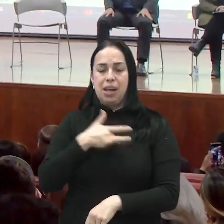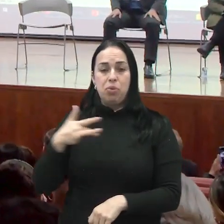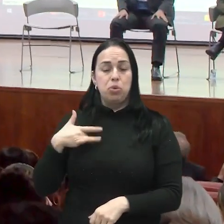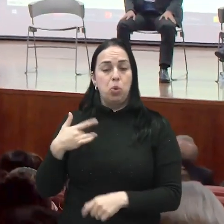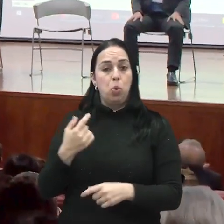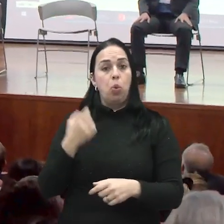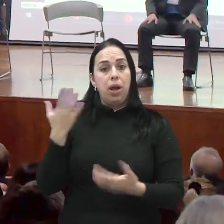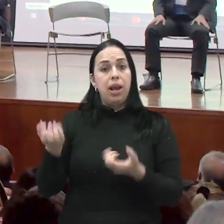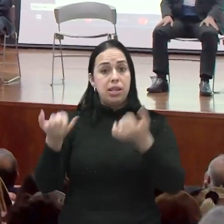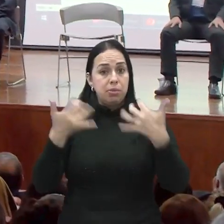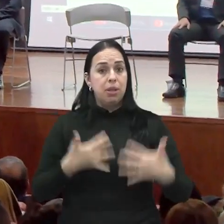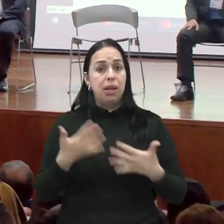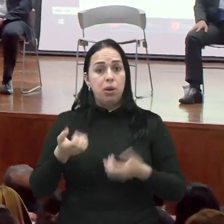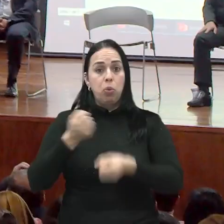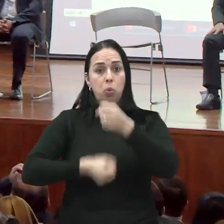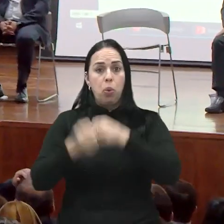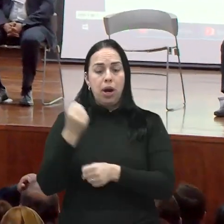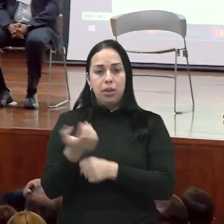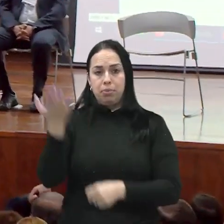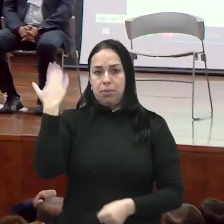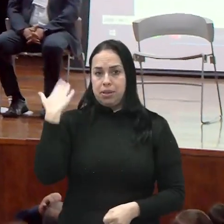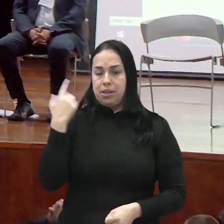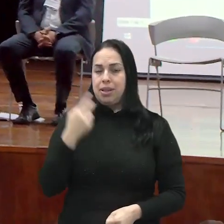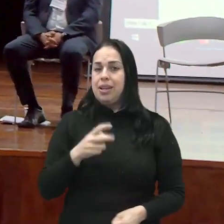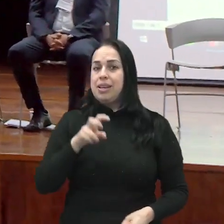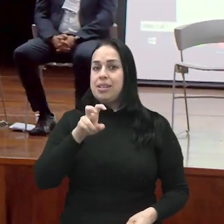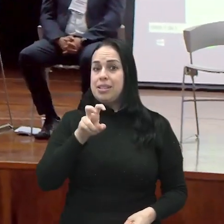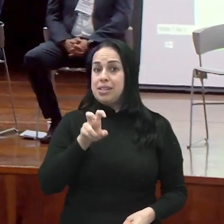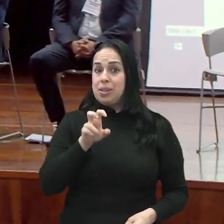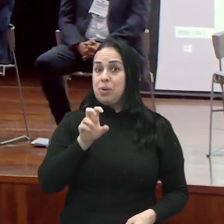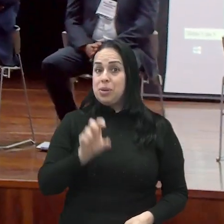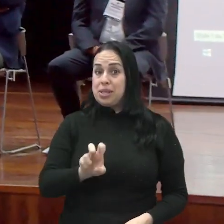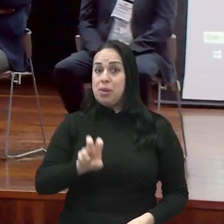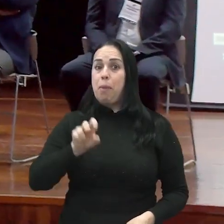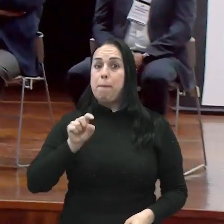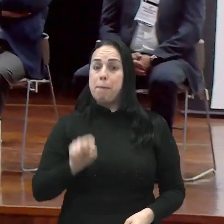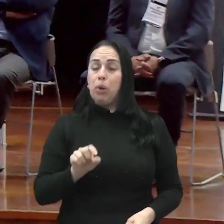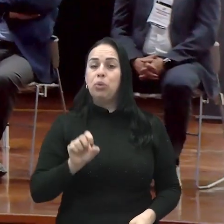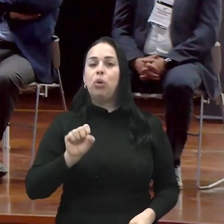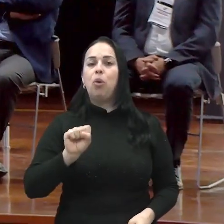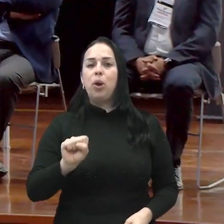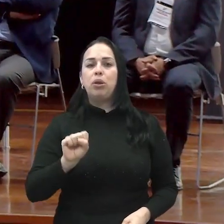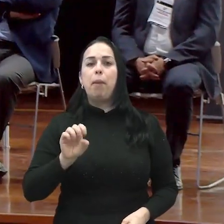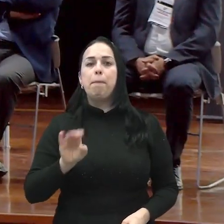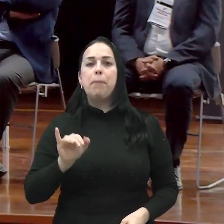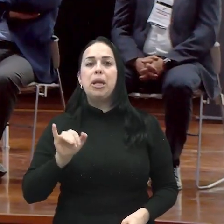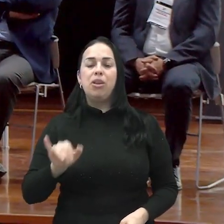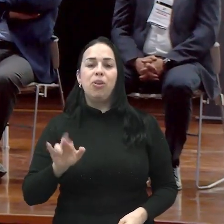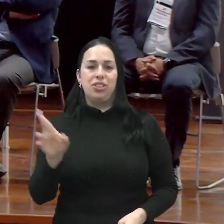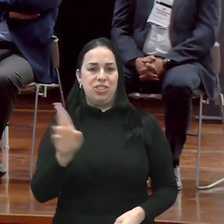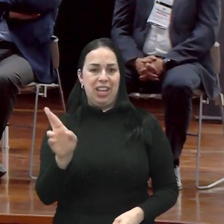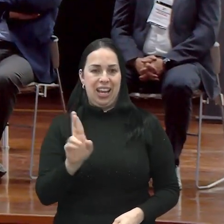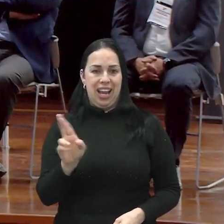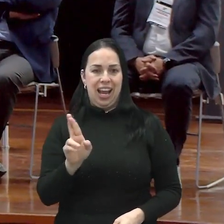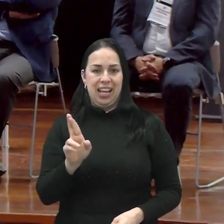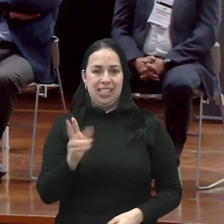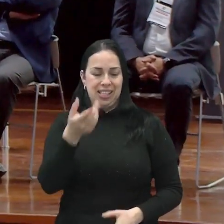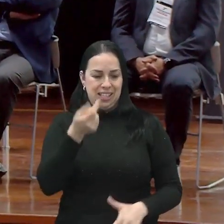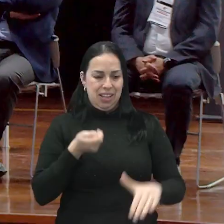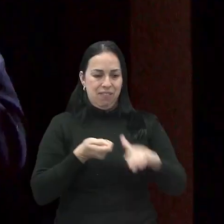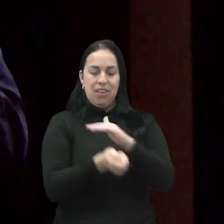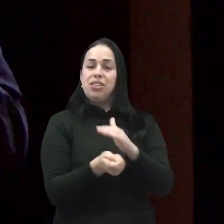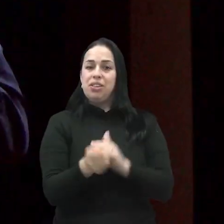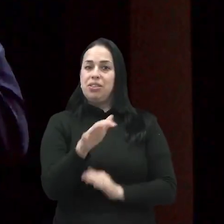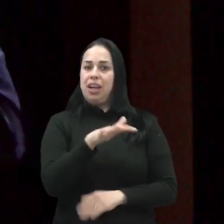só no ano passado, o governo destinou 5,8 bilhões de reais a mais no setor da